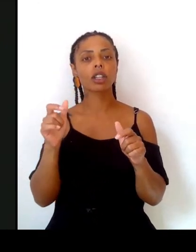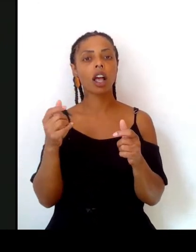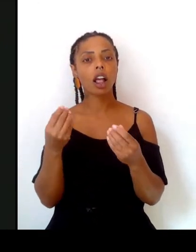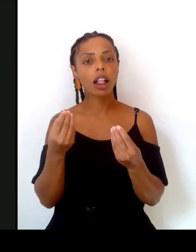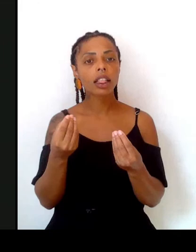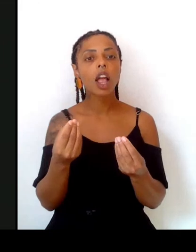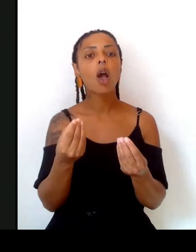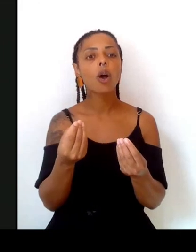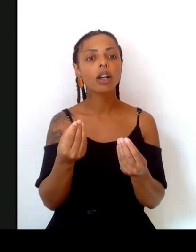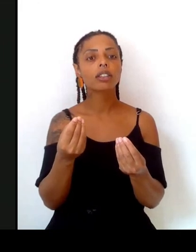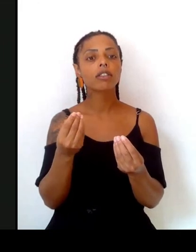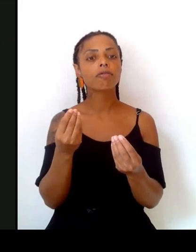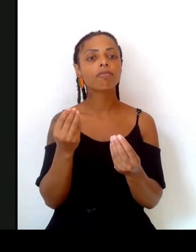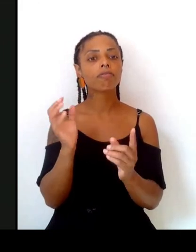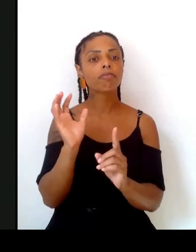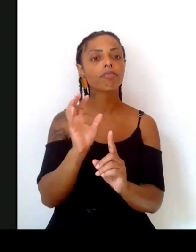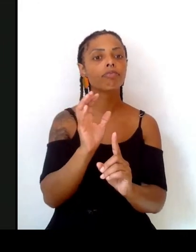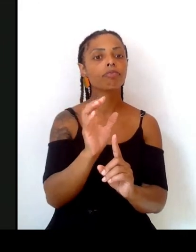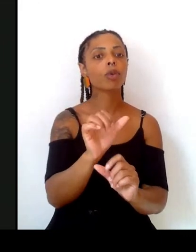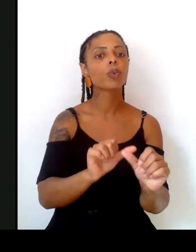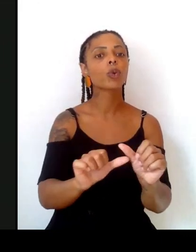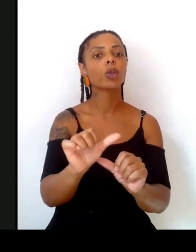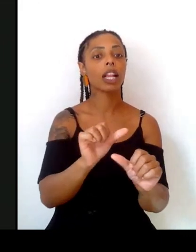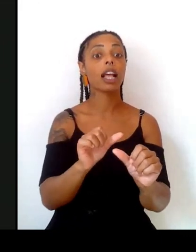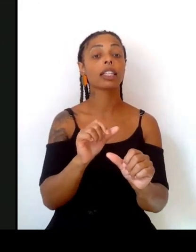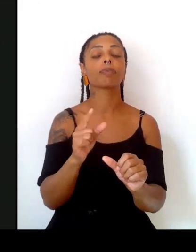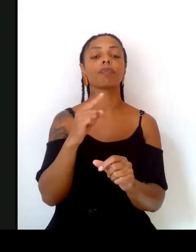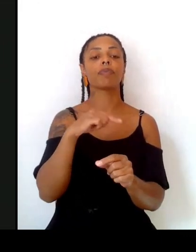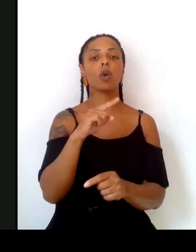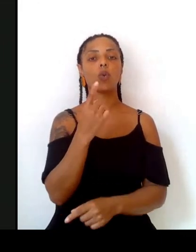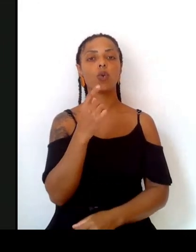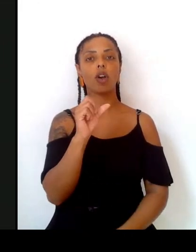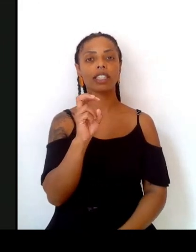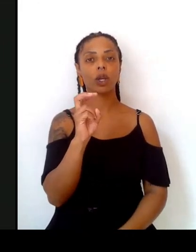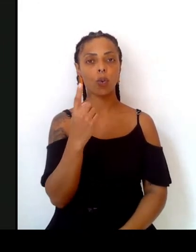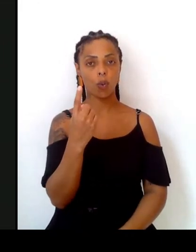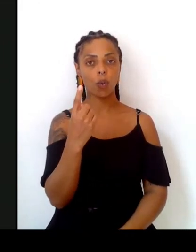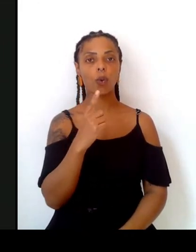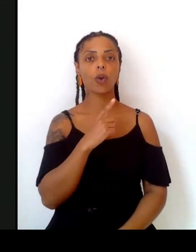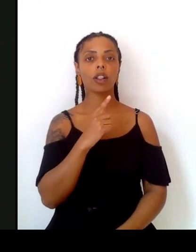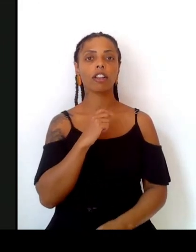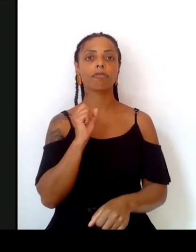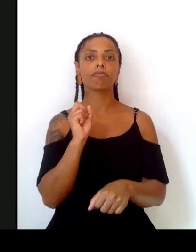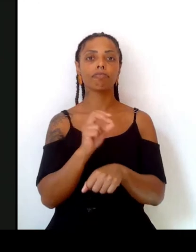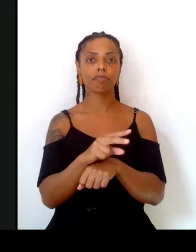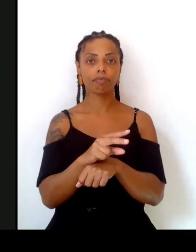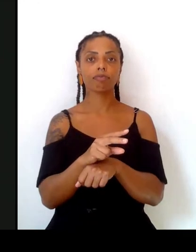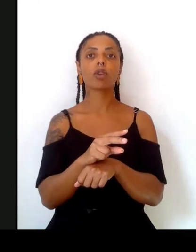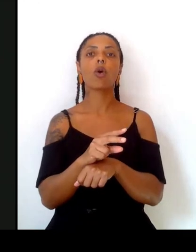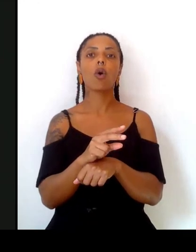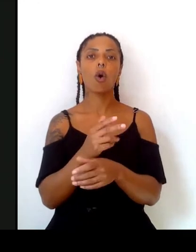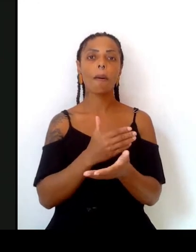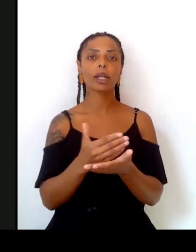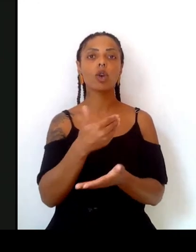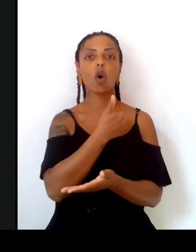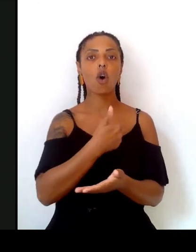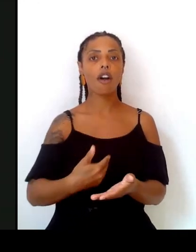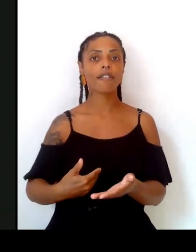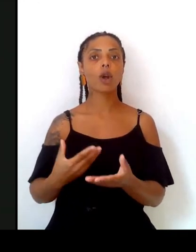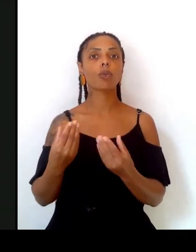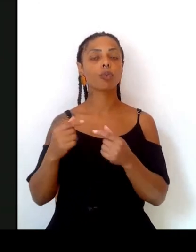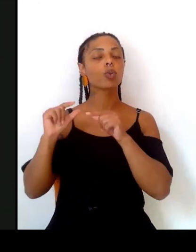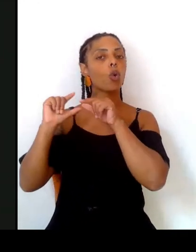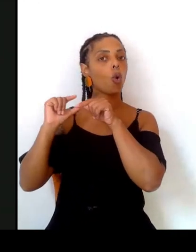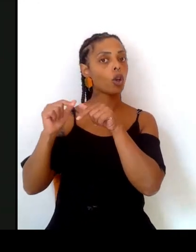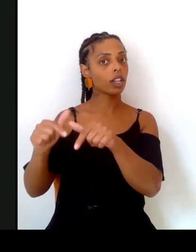em 1951 houve a eleição de um governo conservador mas Manteve esse consenso